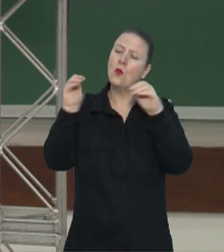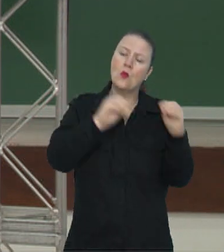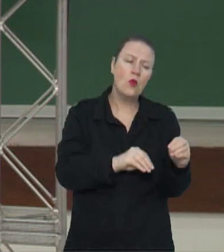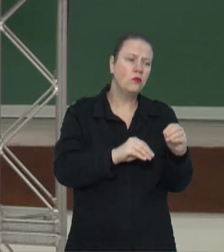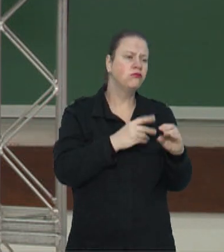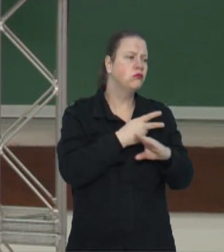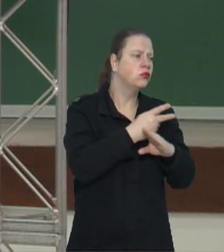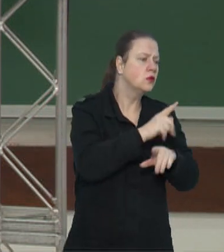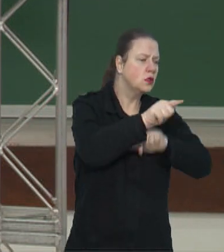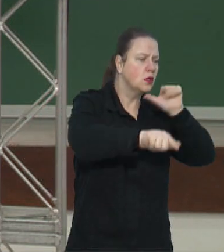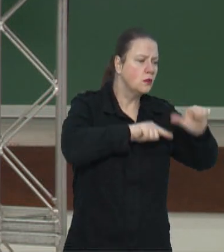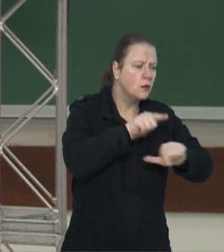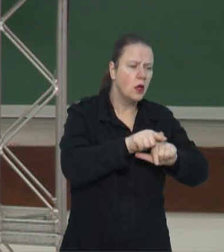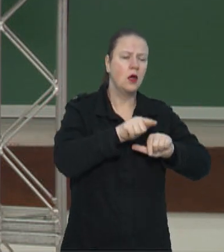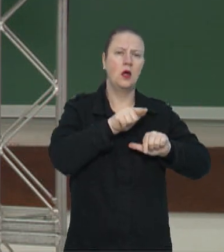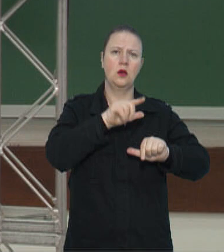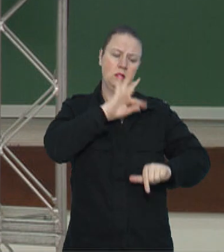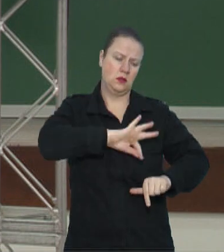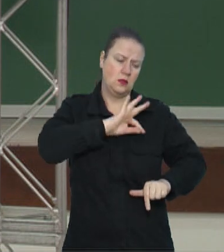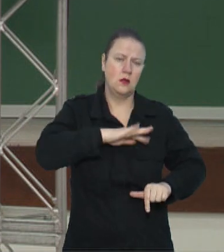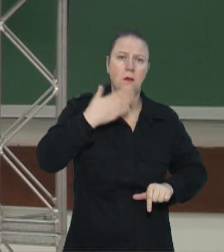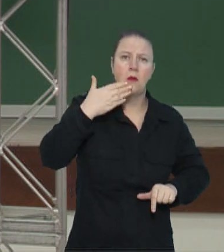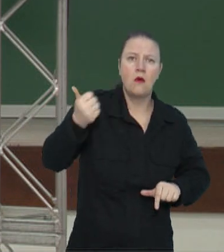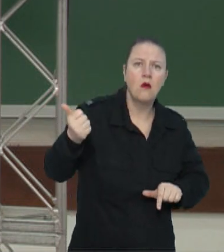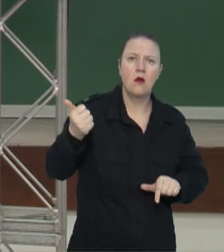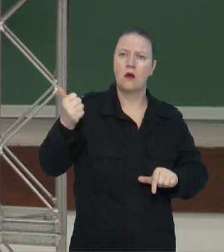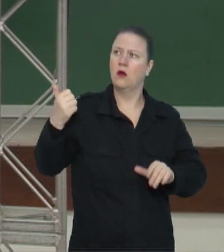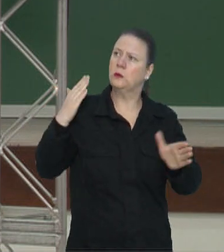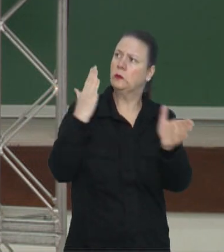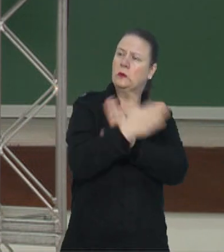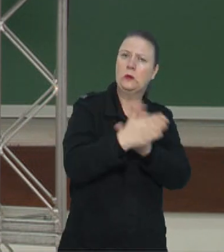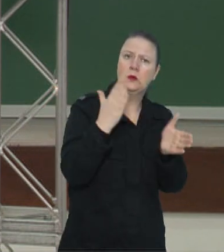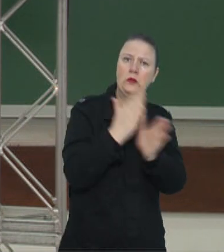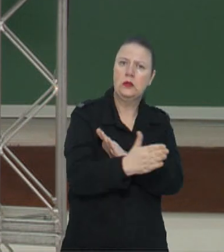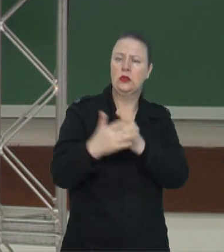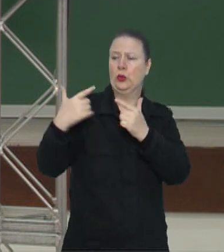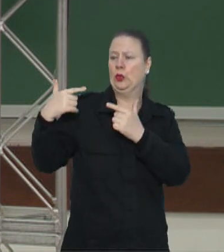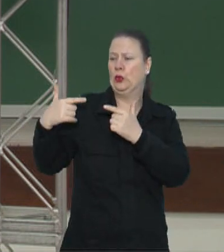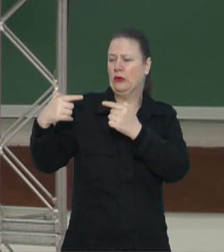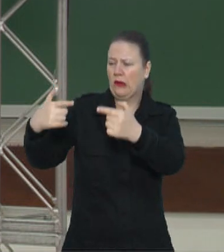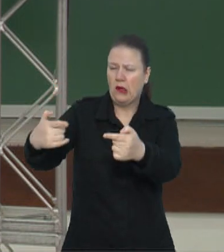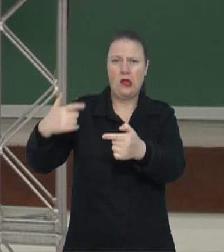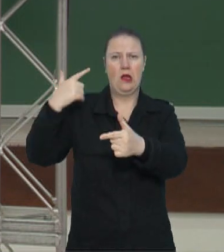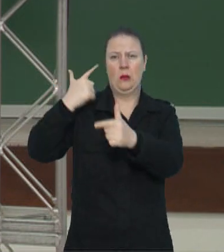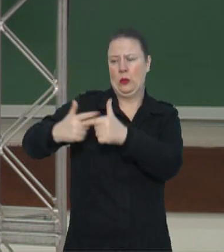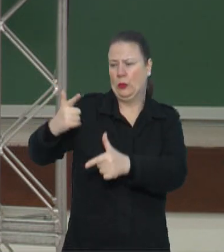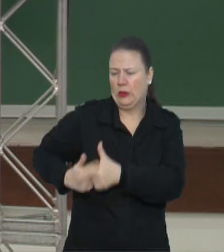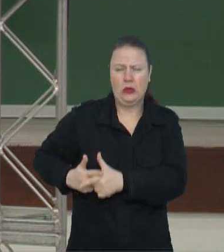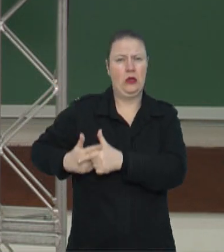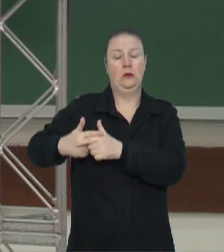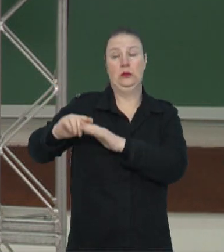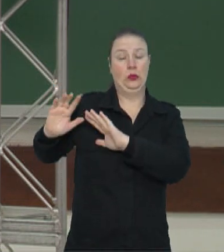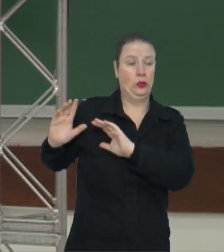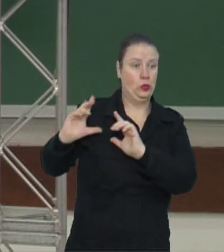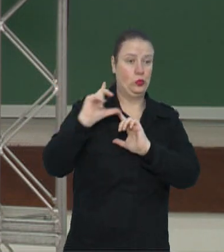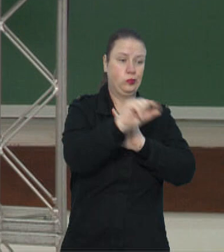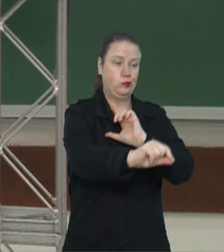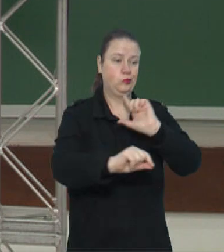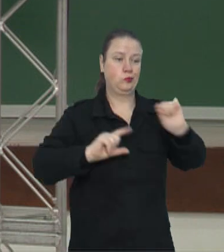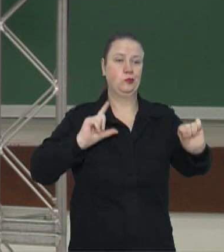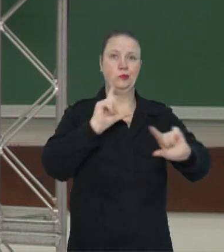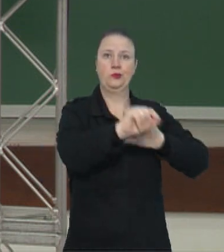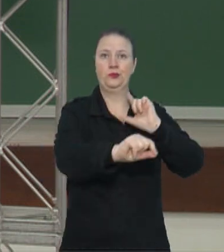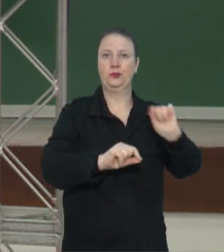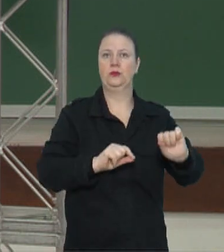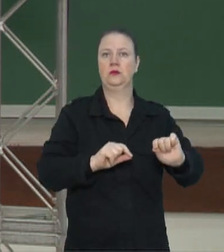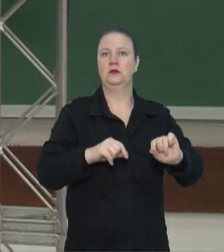trabalho, renda, fugindo de conflitos, enfim, de situações complicadas, e aí mudam para outra parte do mundo.